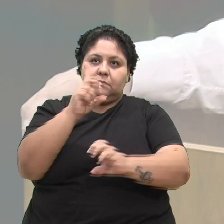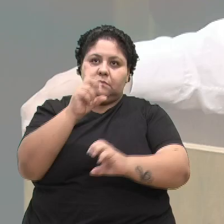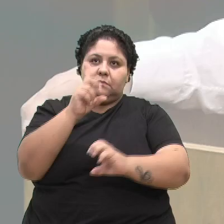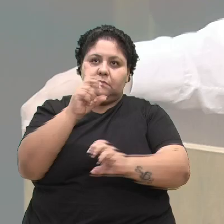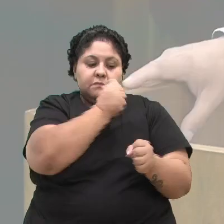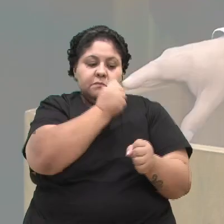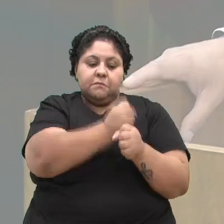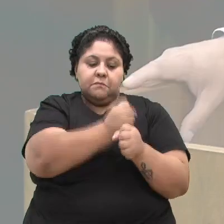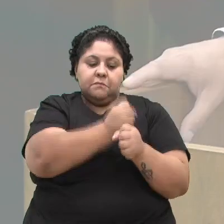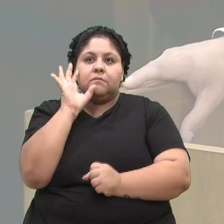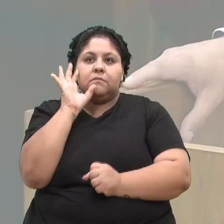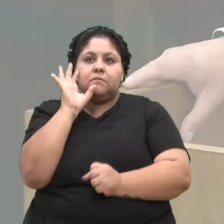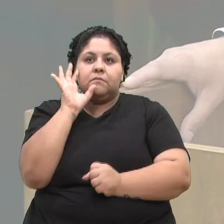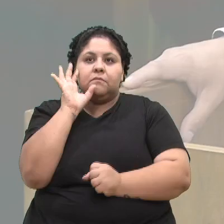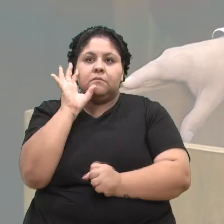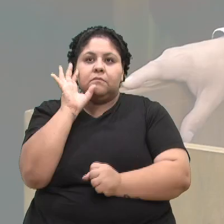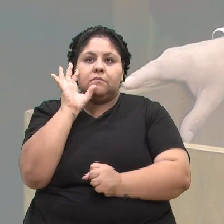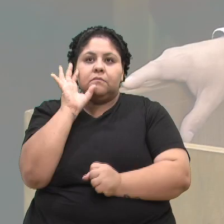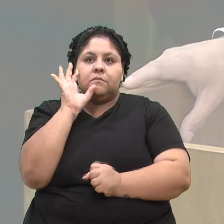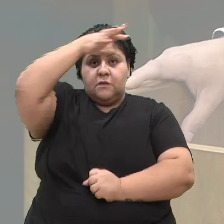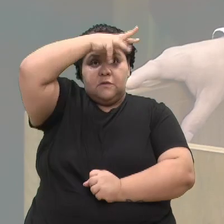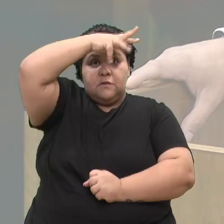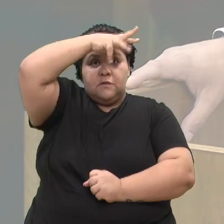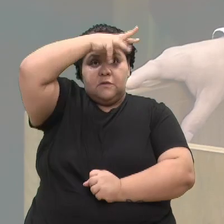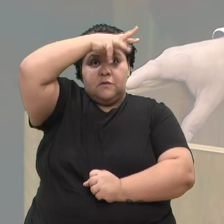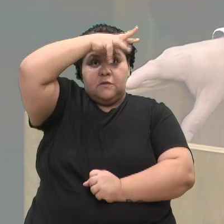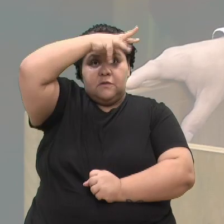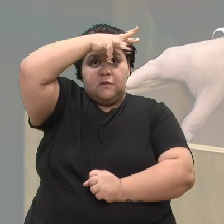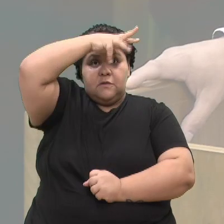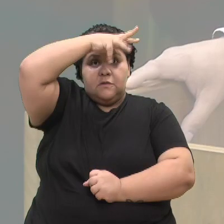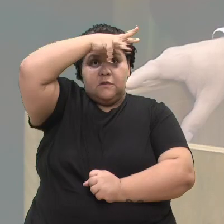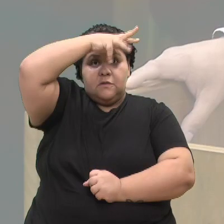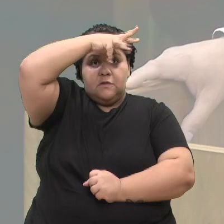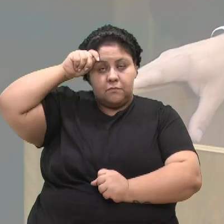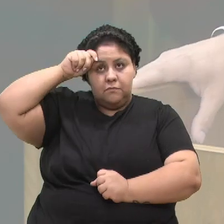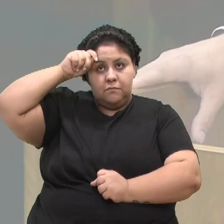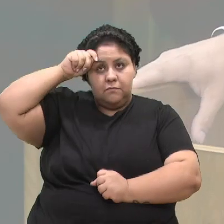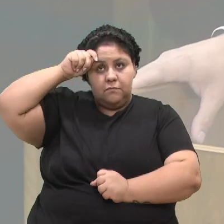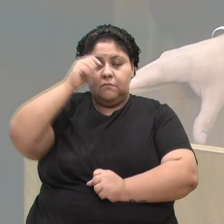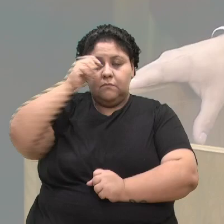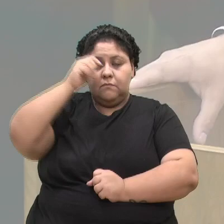estão ocorrendo aqui no nosso município de Caxias do Sul, do qual a